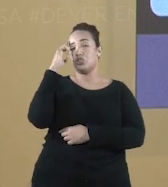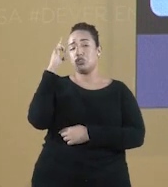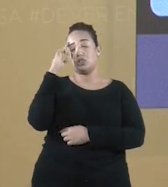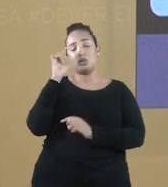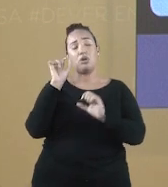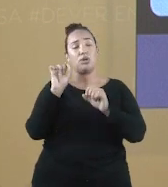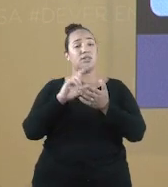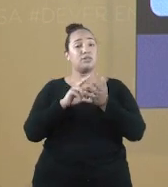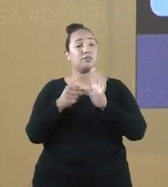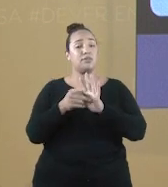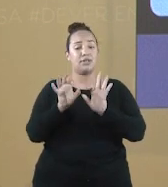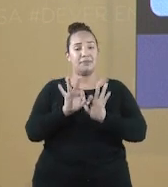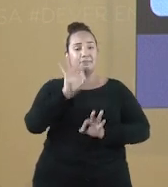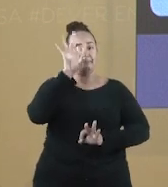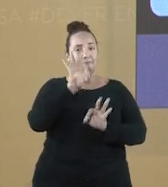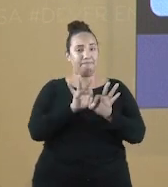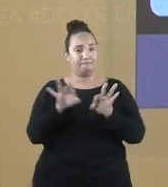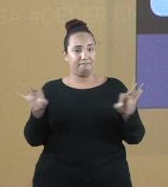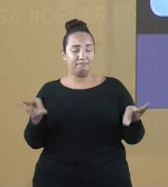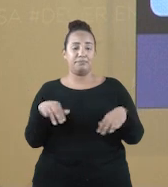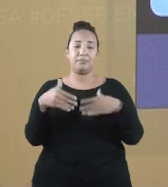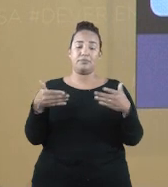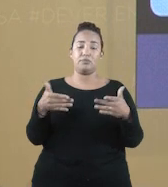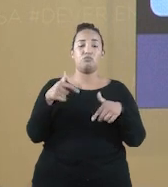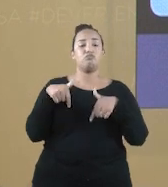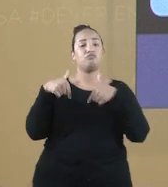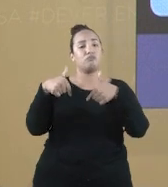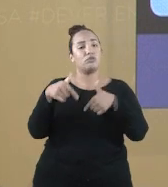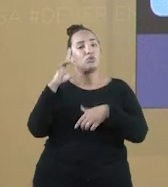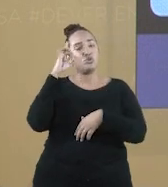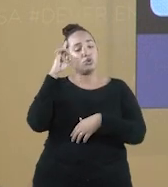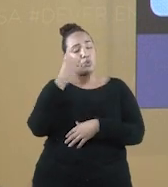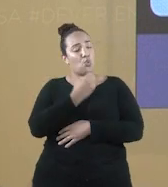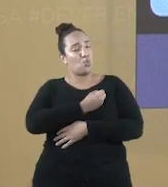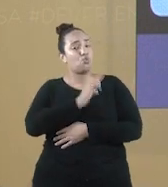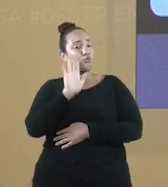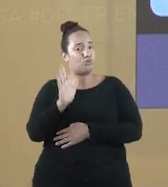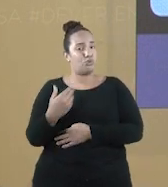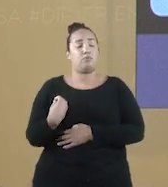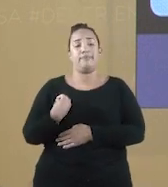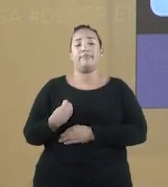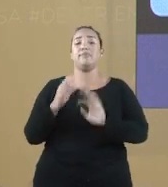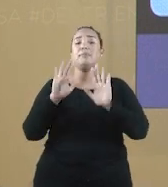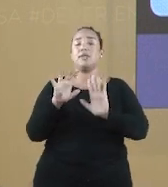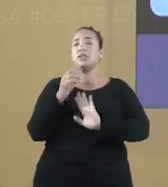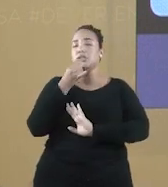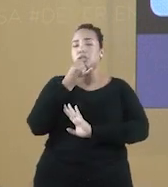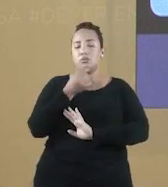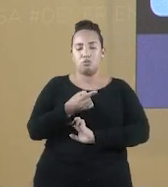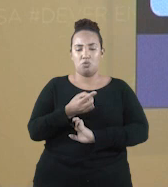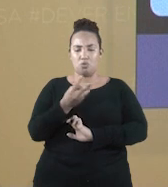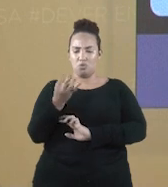ele envolvia medidas. Nas relações da antiguidade, os números já existiam. Porém, quando se fala